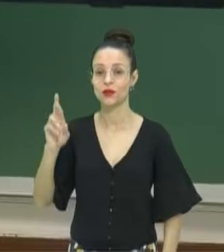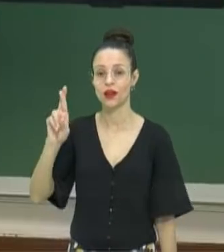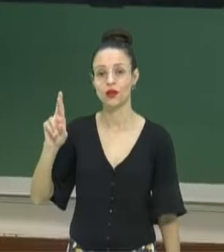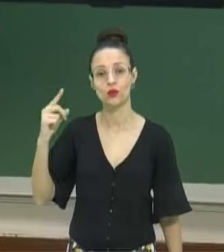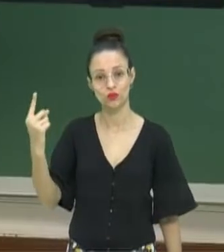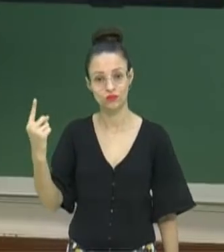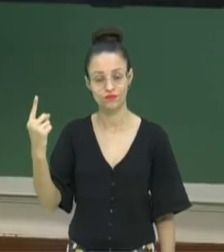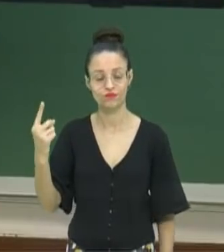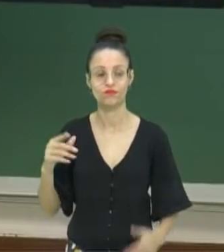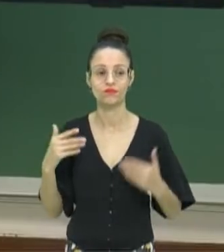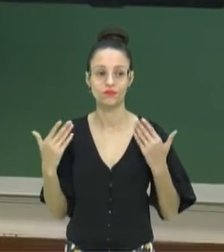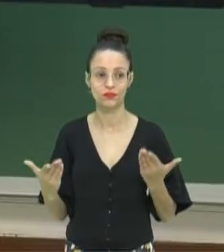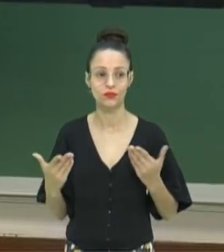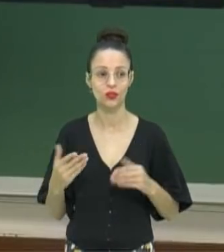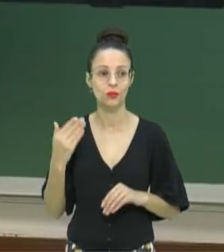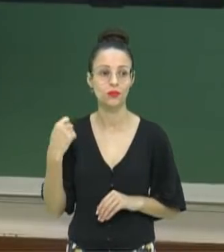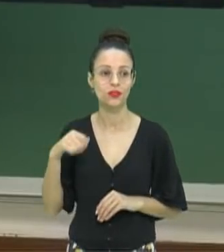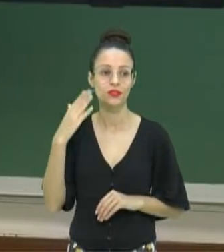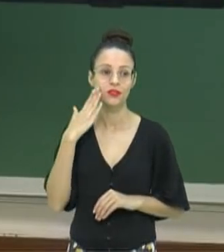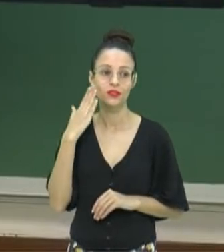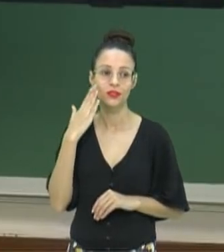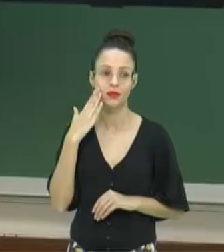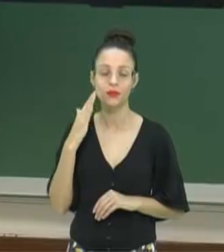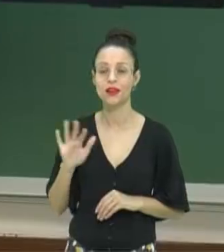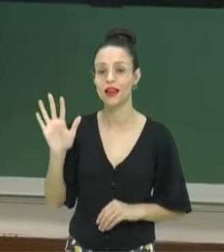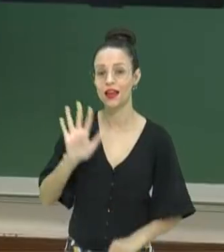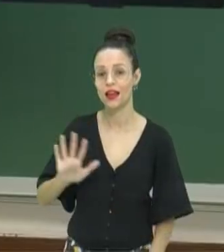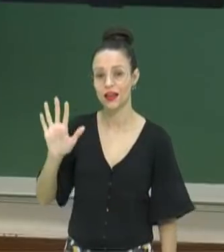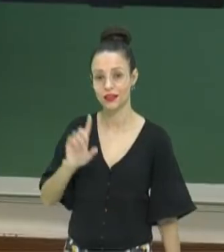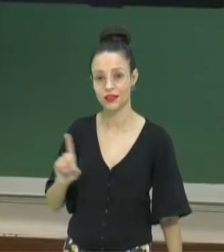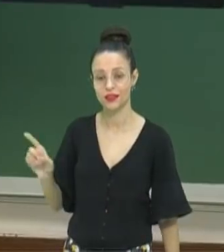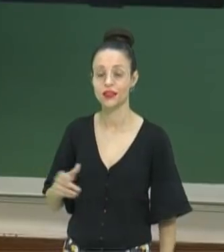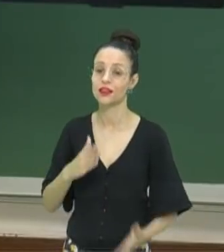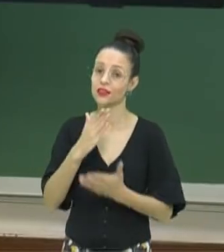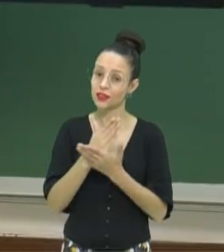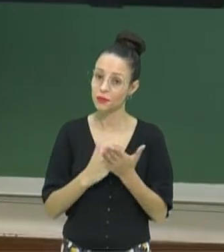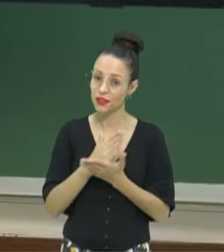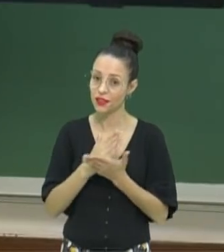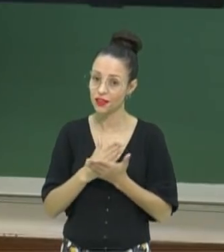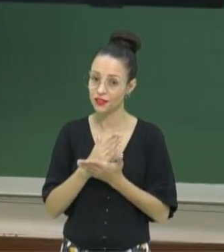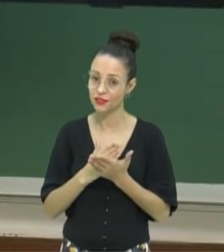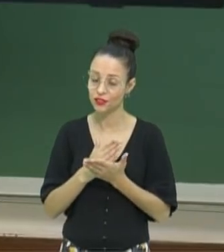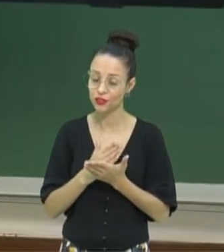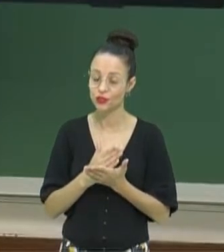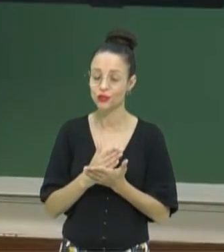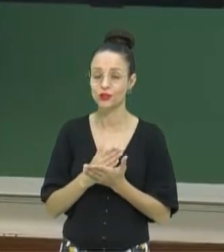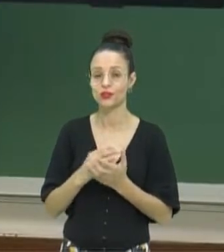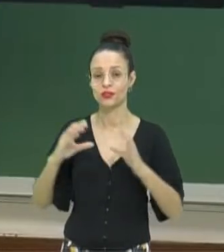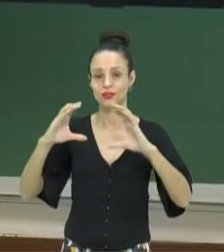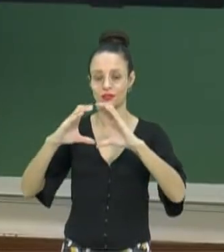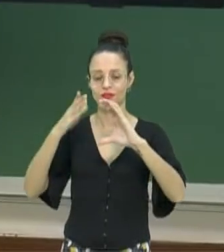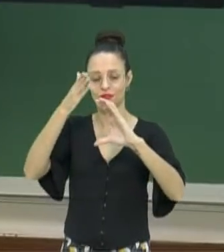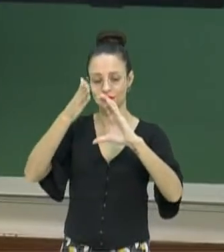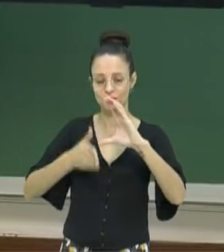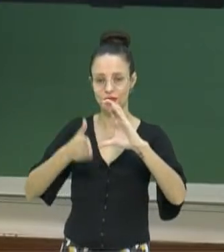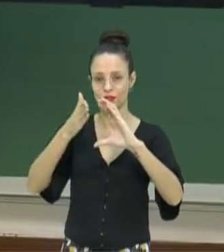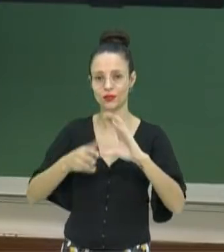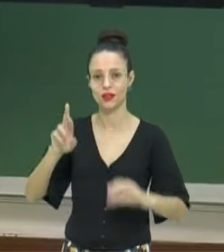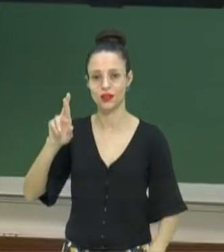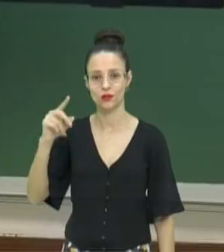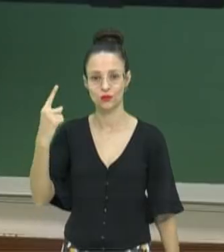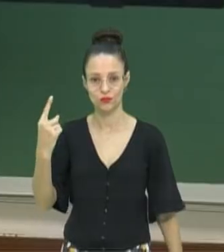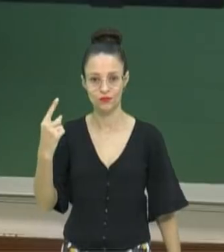1. Então, eu preciso determinar a área de metade do círculo de raio